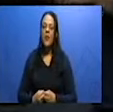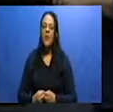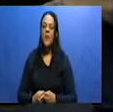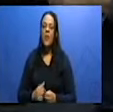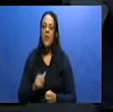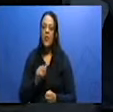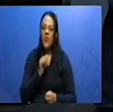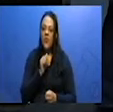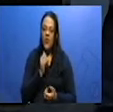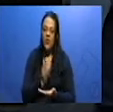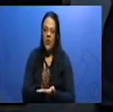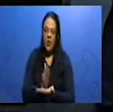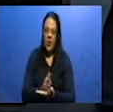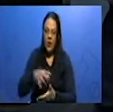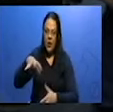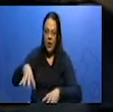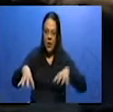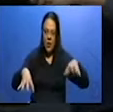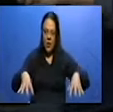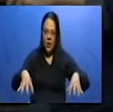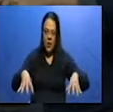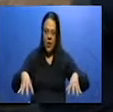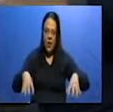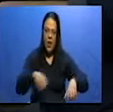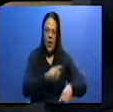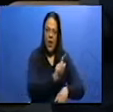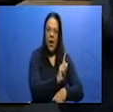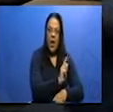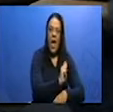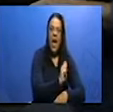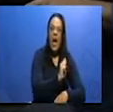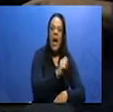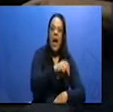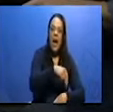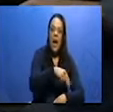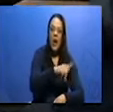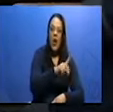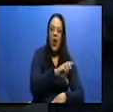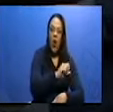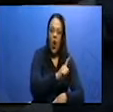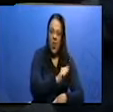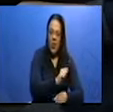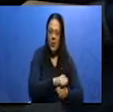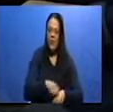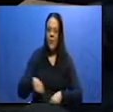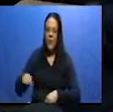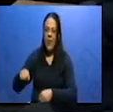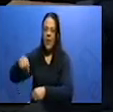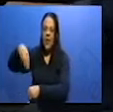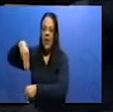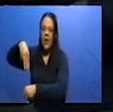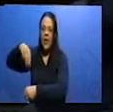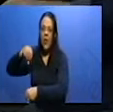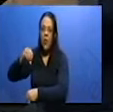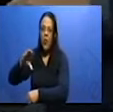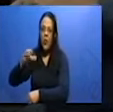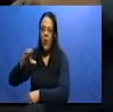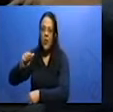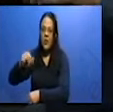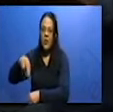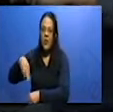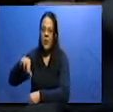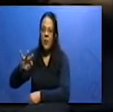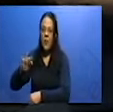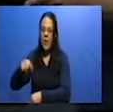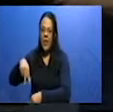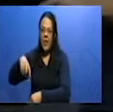Angola-congolenses e moçambiques, tá? Eles viviam de forma, assim, bem parecida, falavam a mesma língua, mas tinham